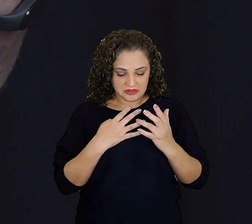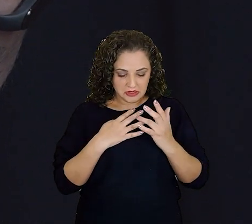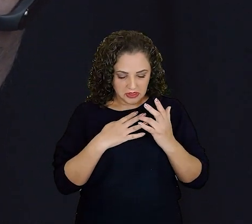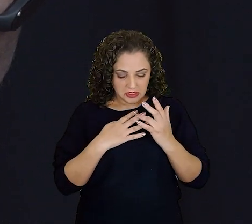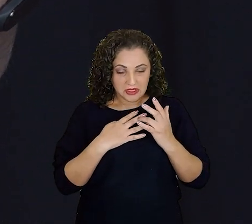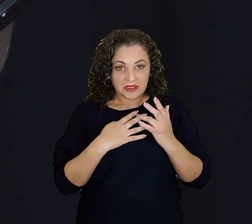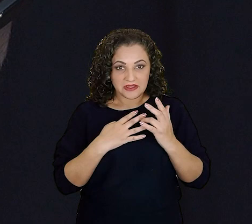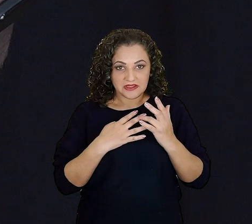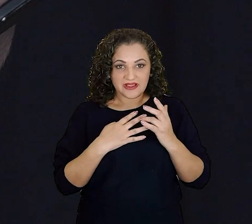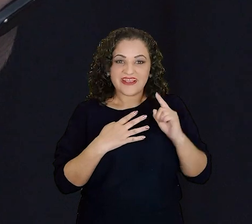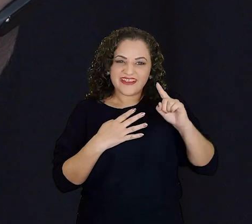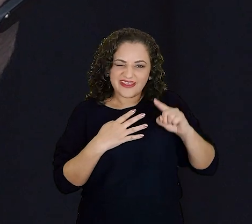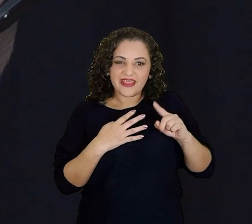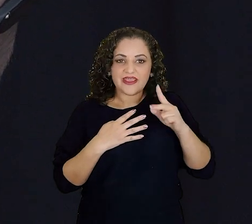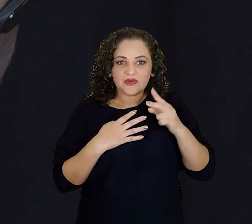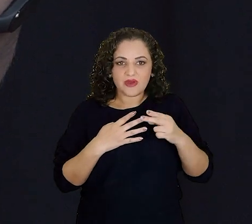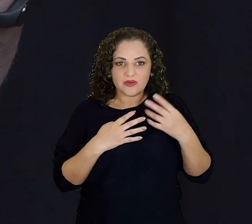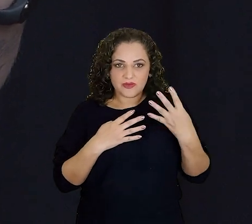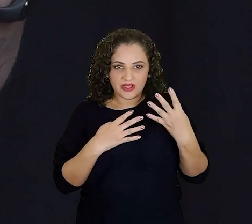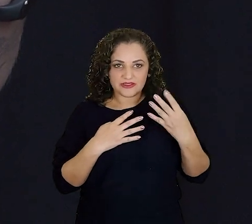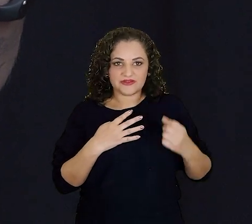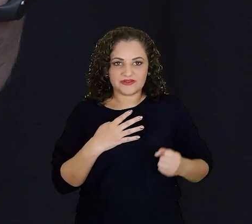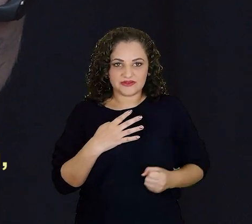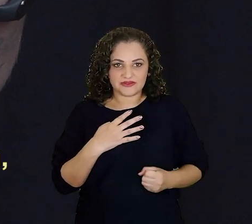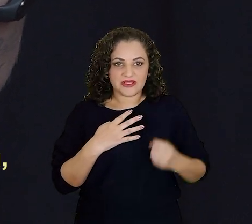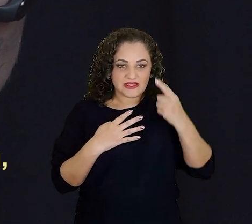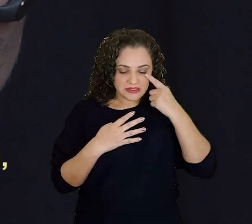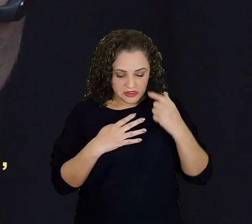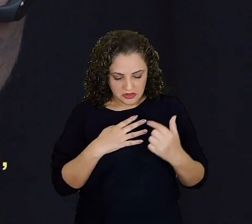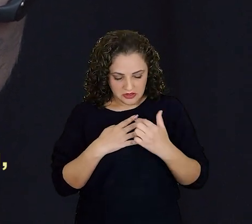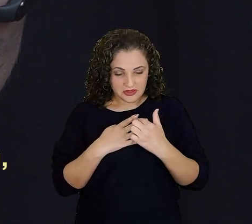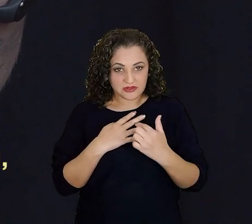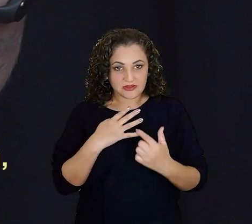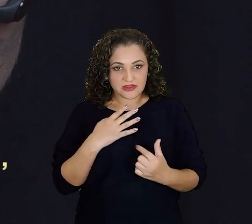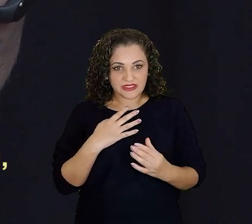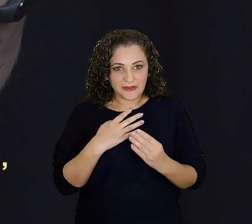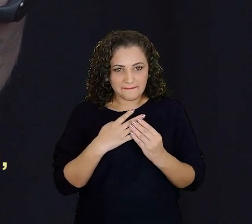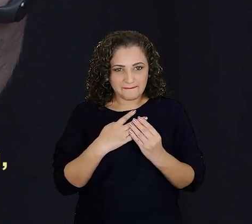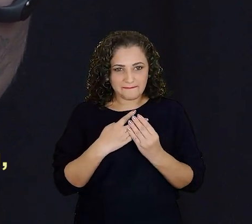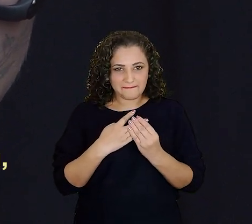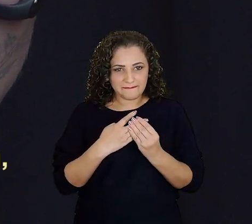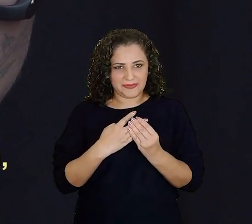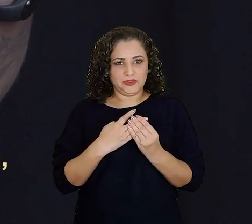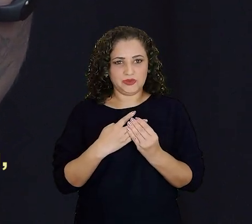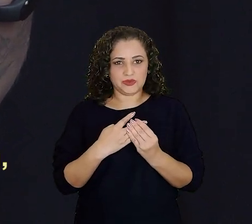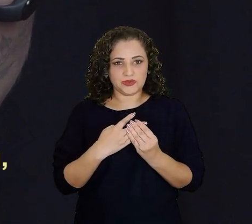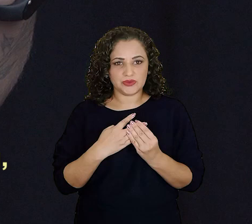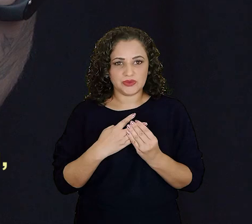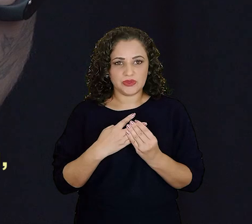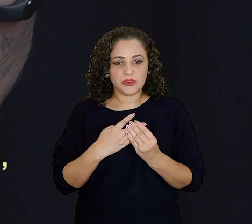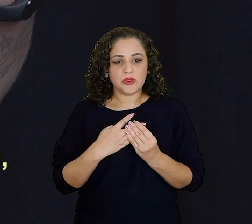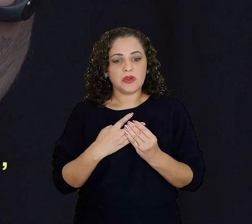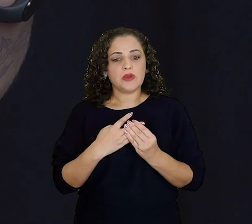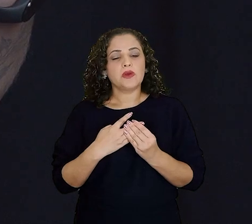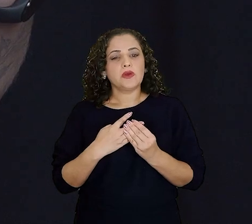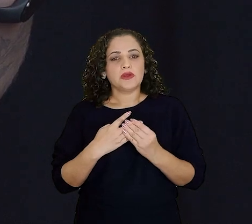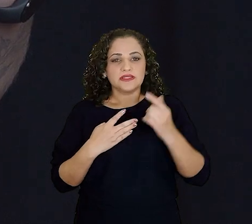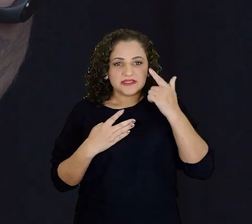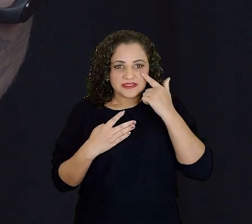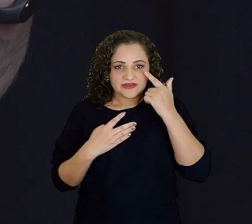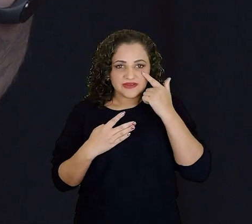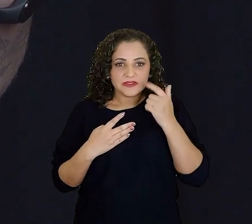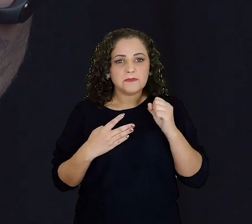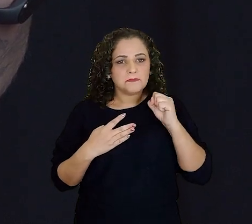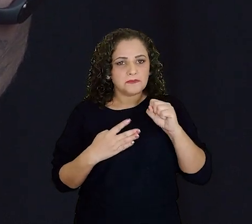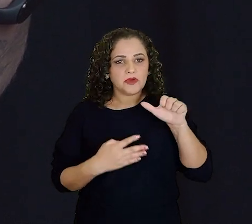casa 4. Quando a gente tocar essas 3 cordinhas que a gente pressionou, pode ser com